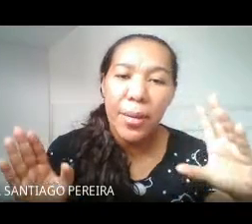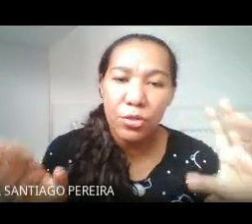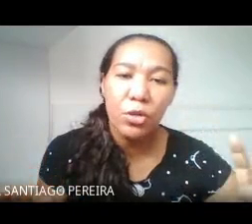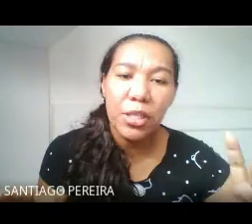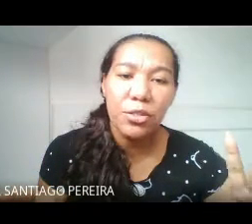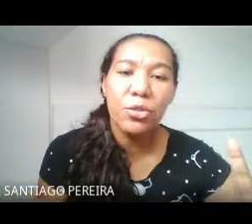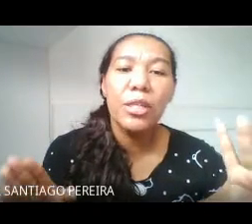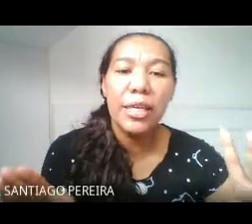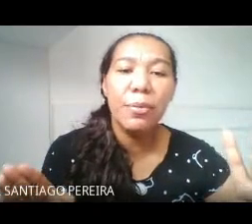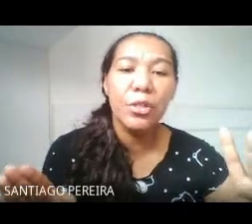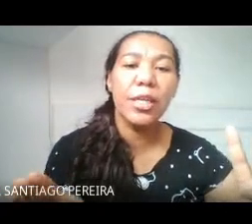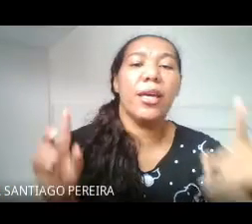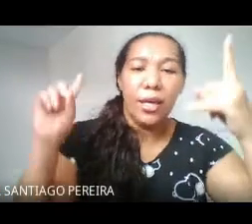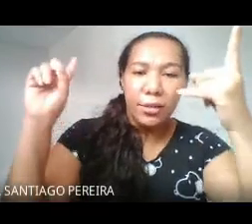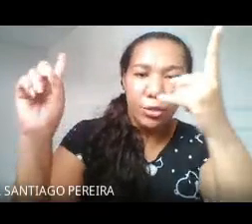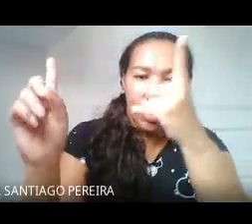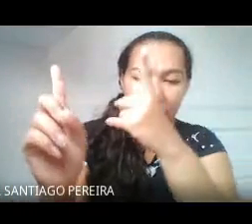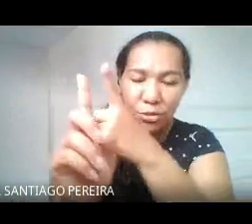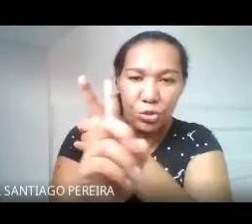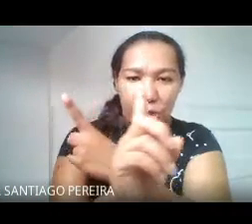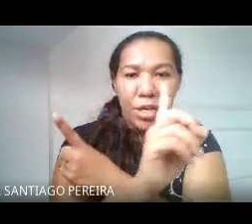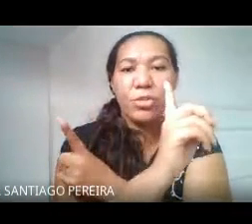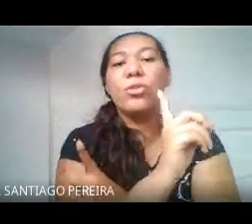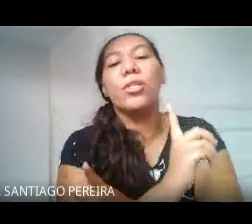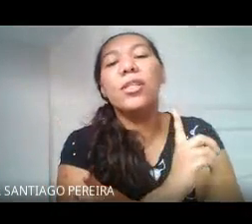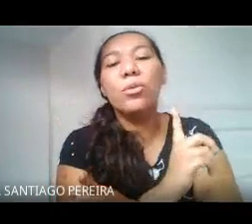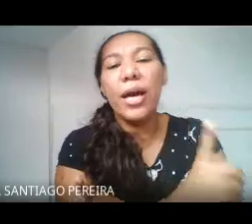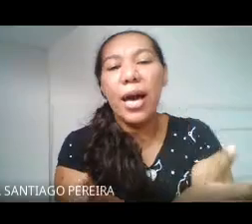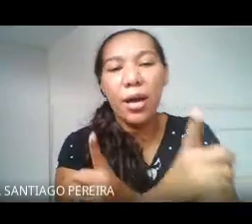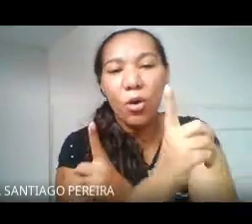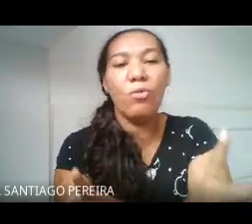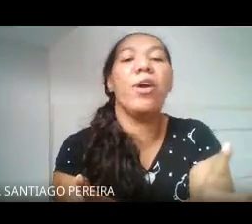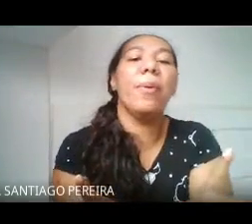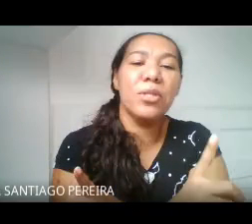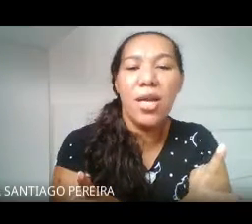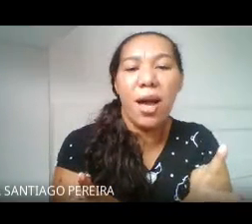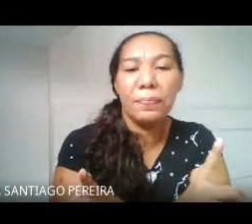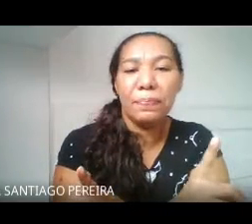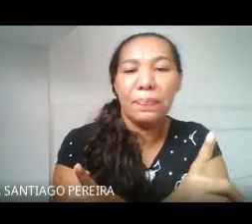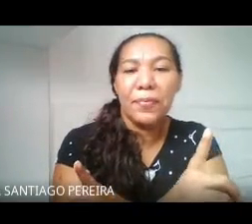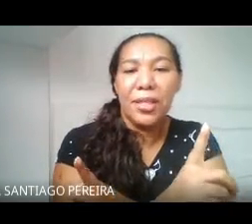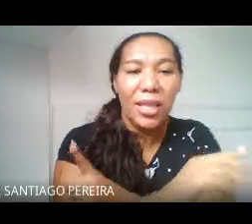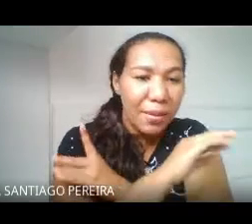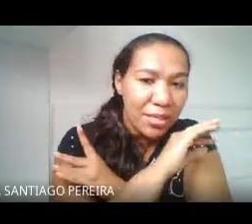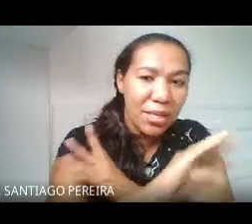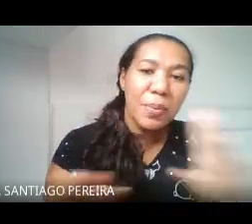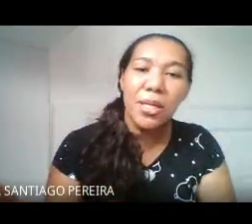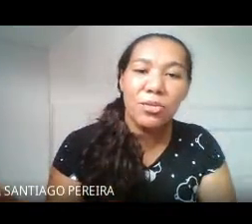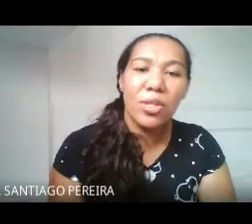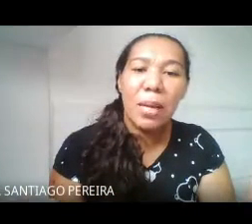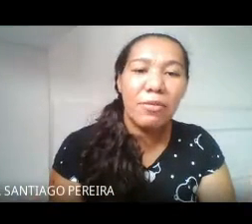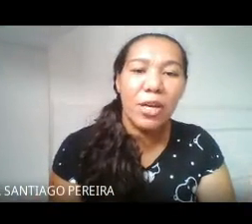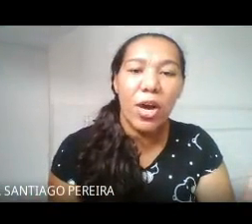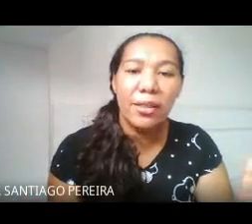interrogativa, pensou nisso, lembrou de quê? De trocar sujeito de lugar com o verbo auxiliar. Lembra